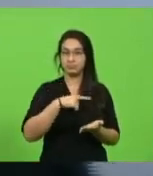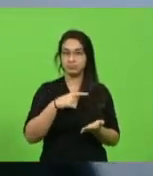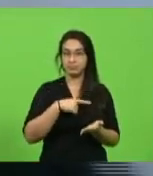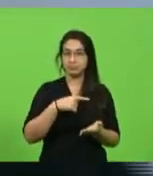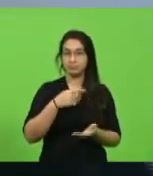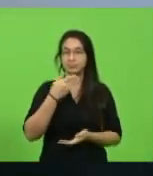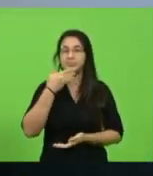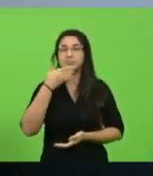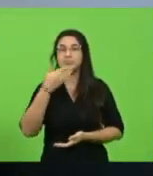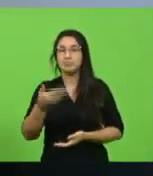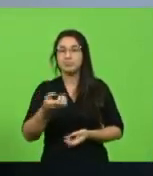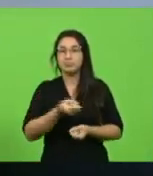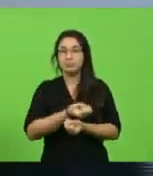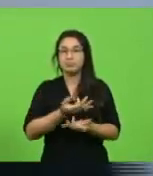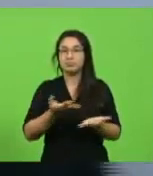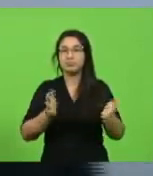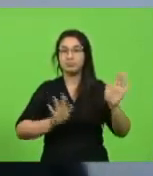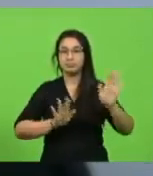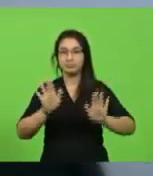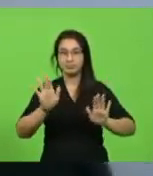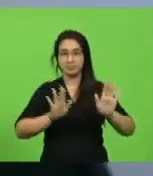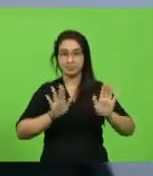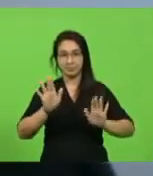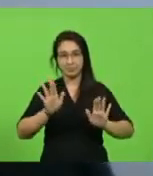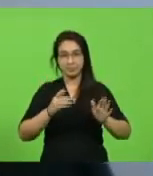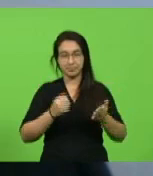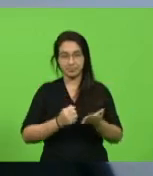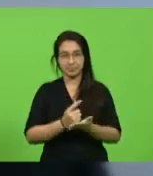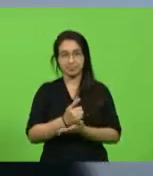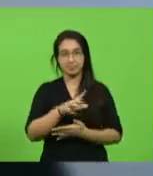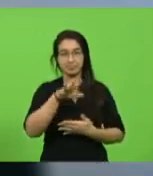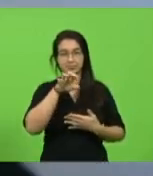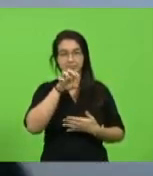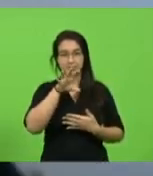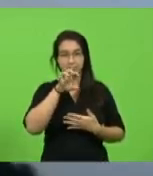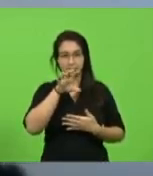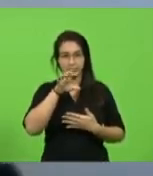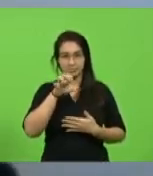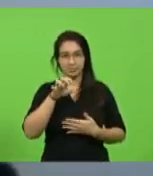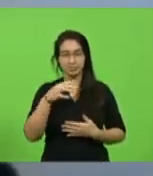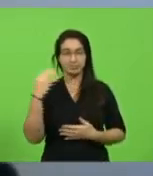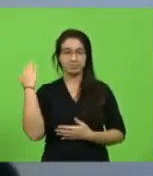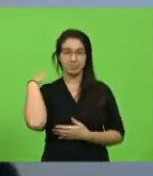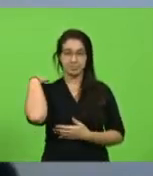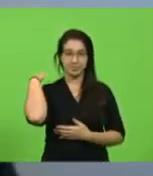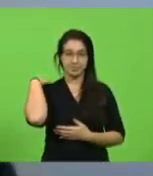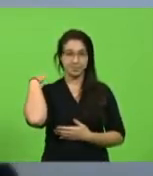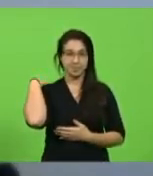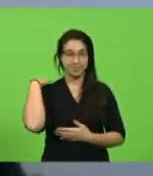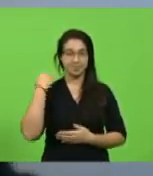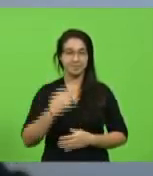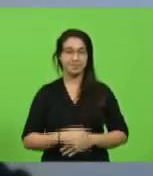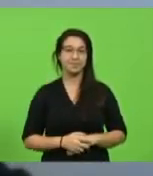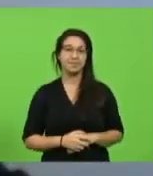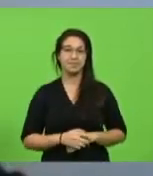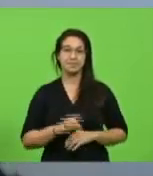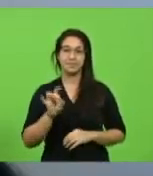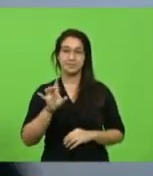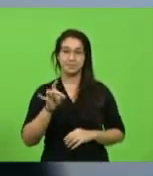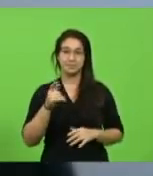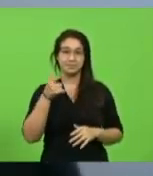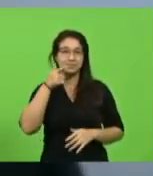para dispensa de licitação para aquisição de respiradores pulmonares, o que só foi